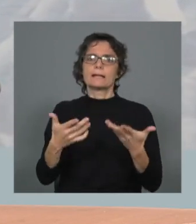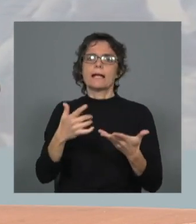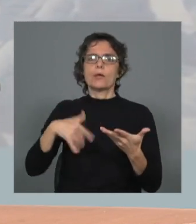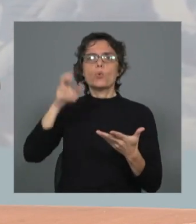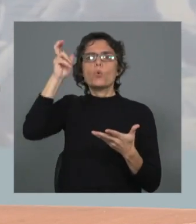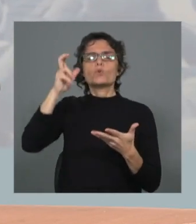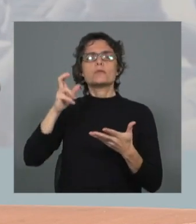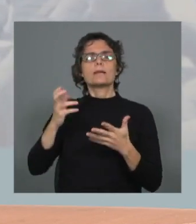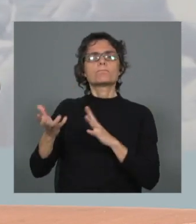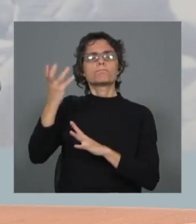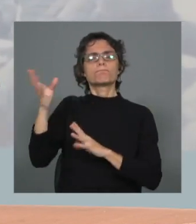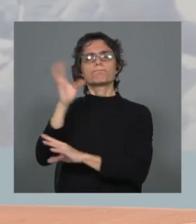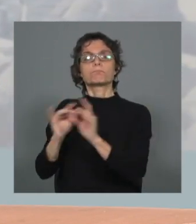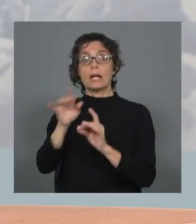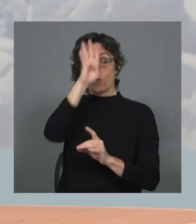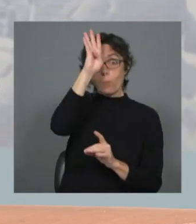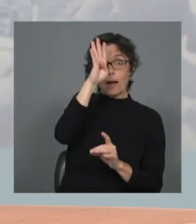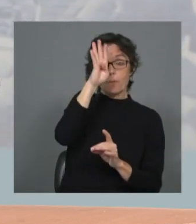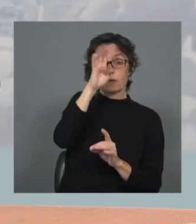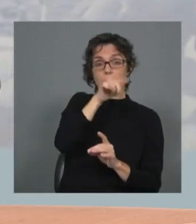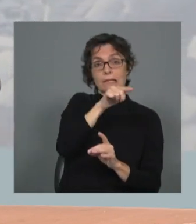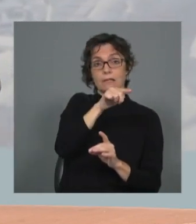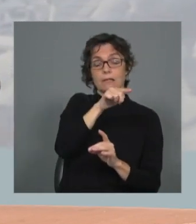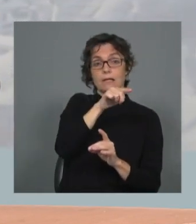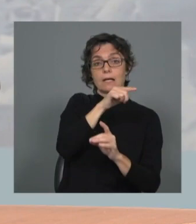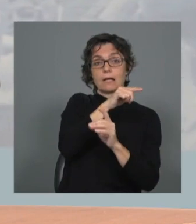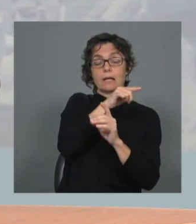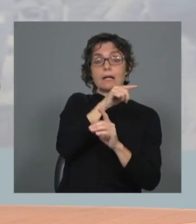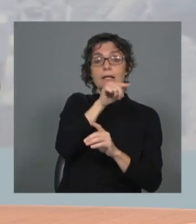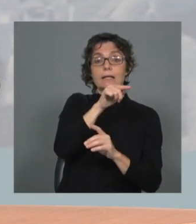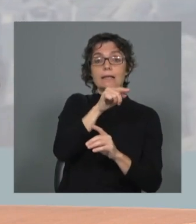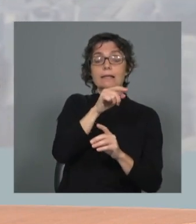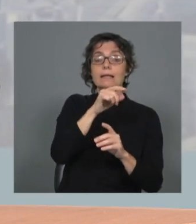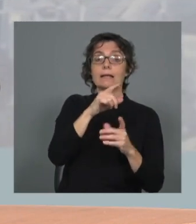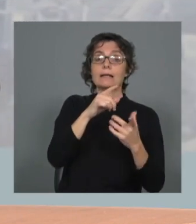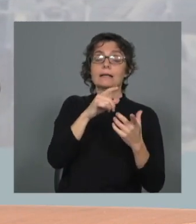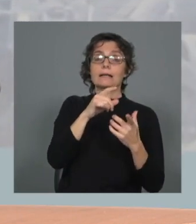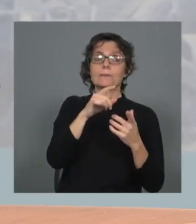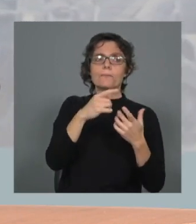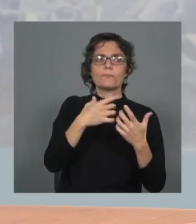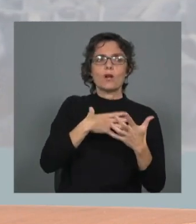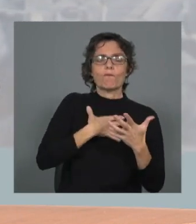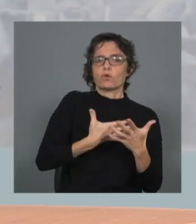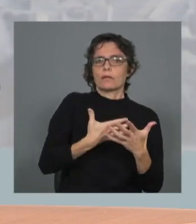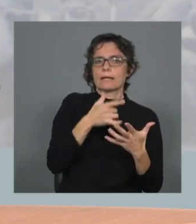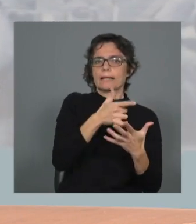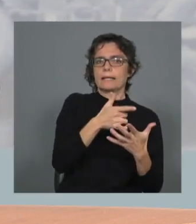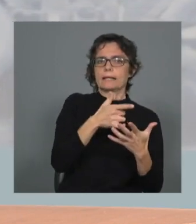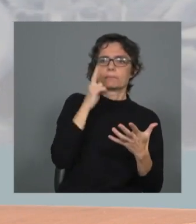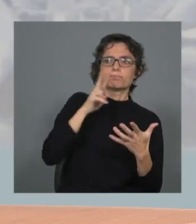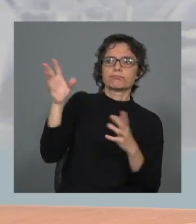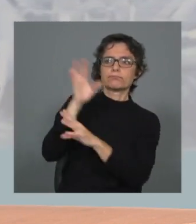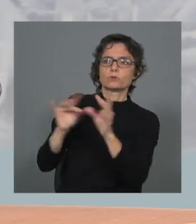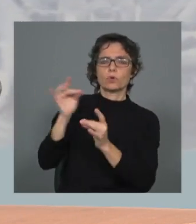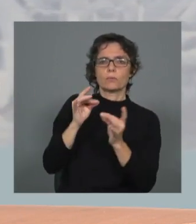Papa argentino tem da Europa e que tem dito várias vezes, conceito de liderança moral, de liderança intelectual, de liderança